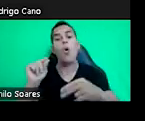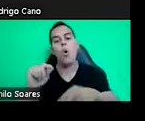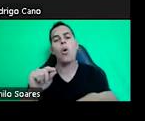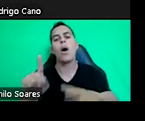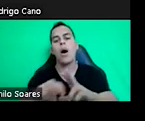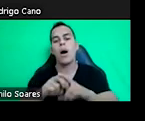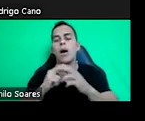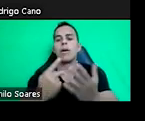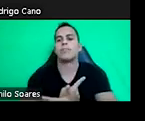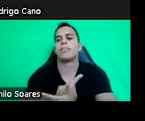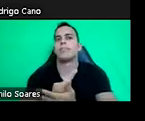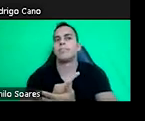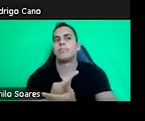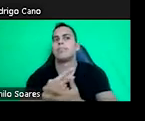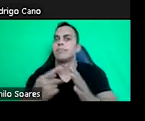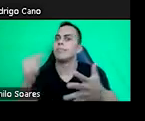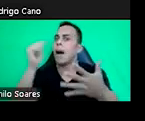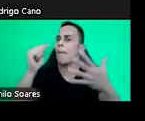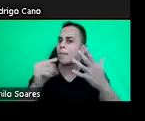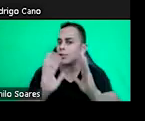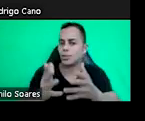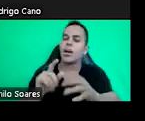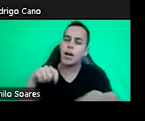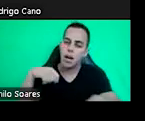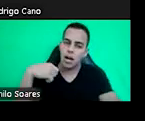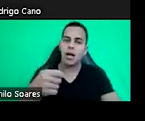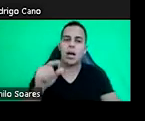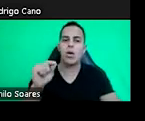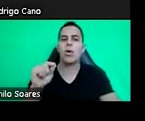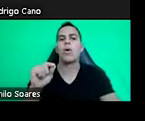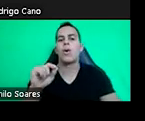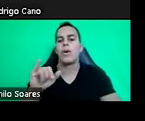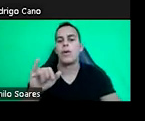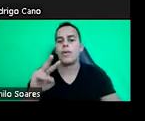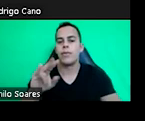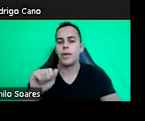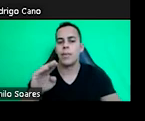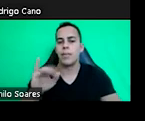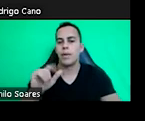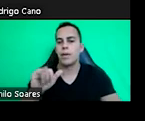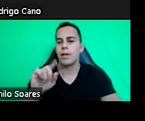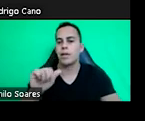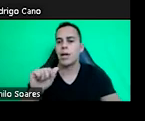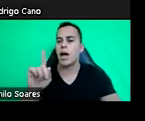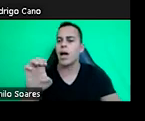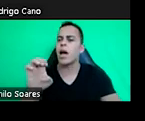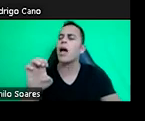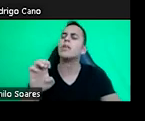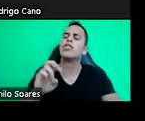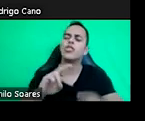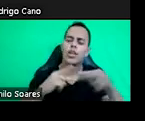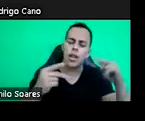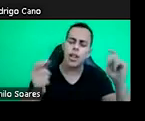E aí a gente tem o que a gente chama de estimativa de herdabilidade, que é o quanto que a genética explica daquela característica